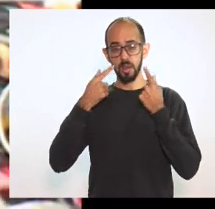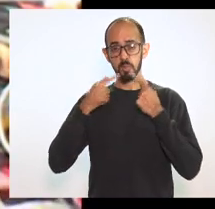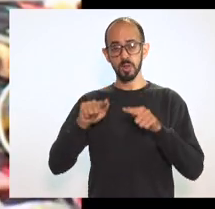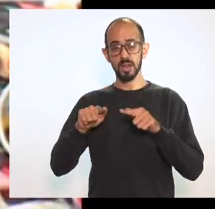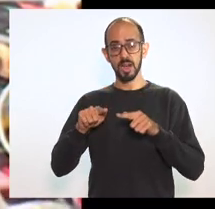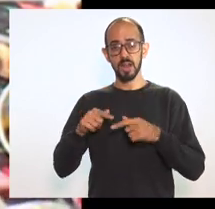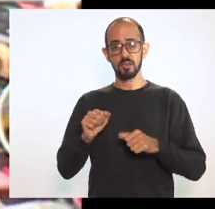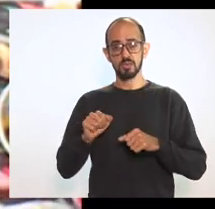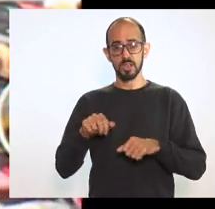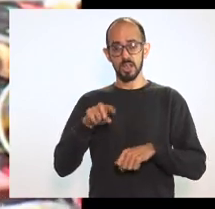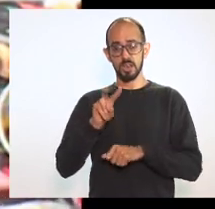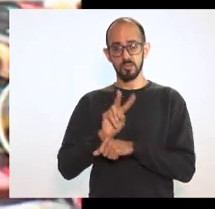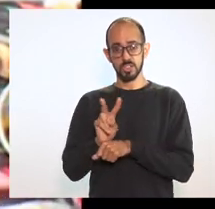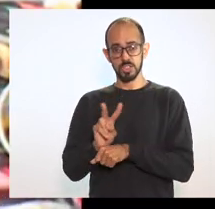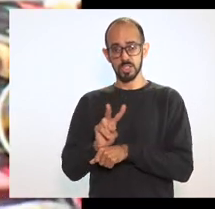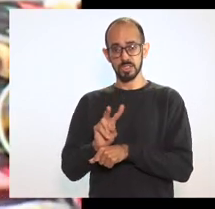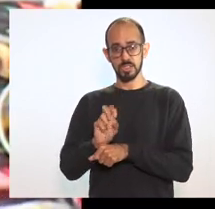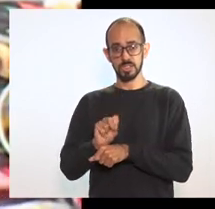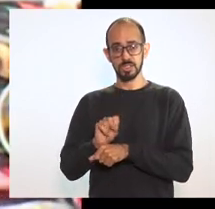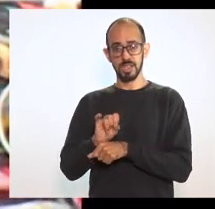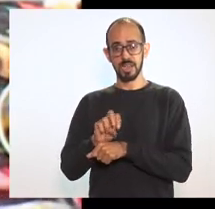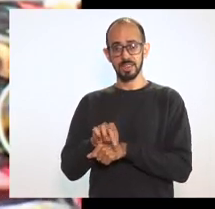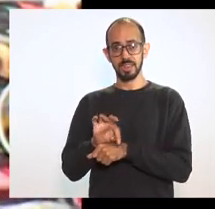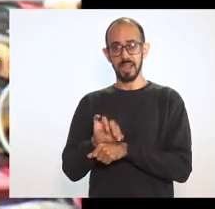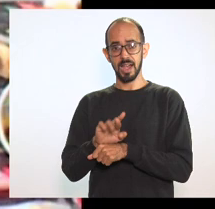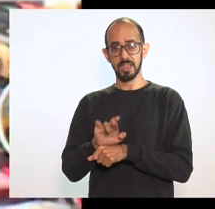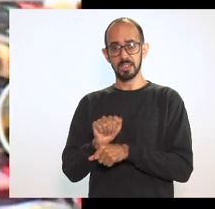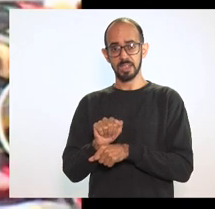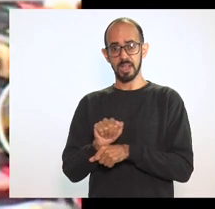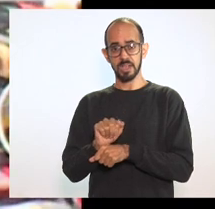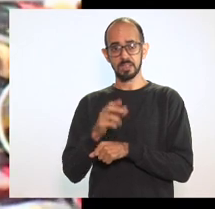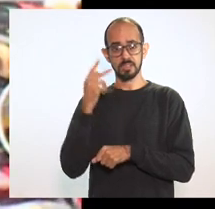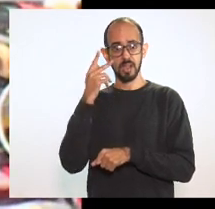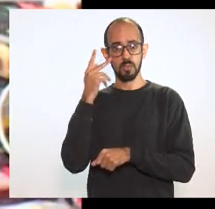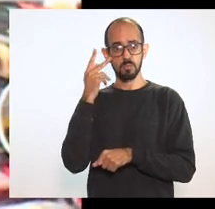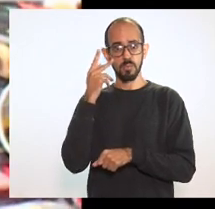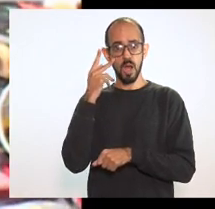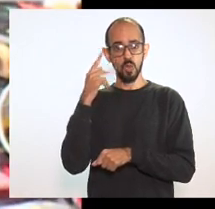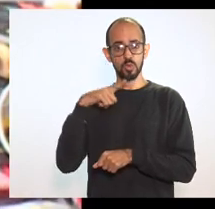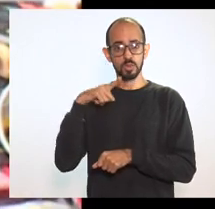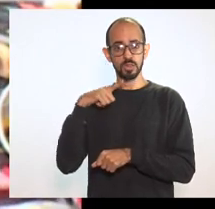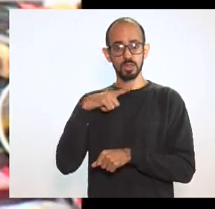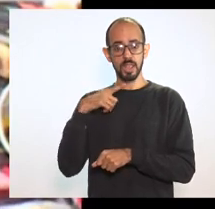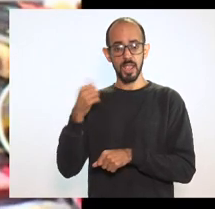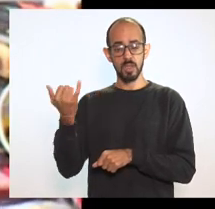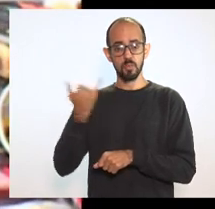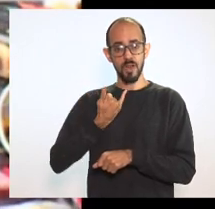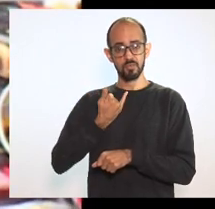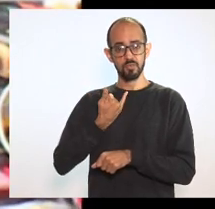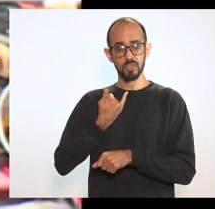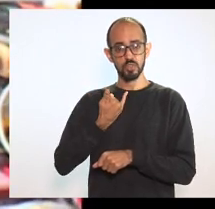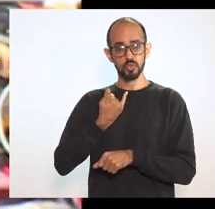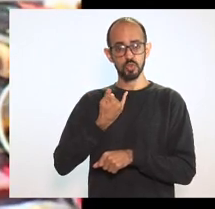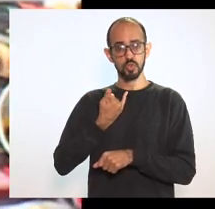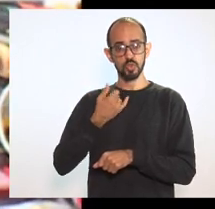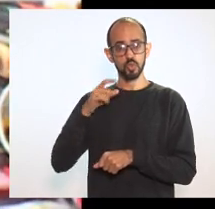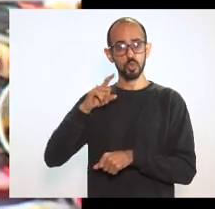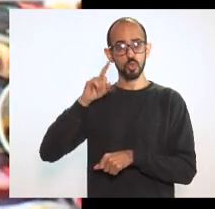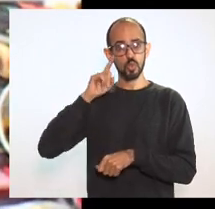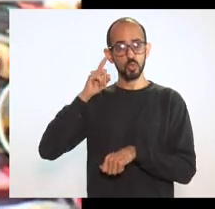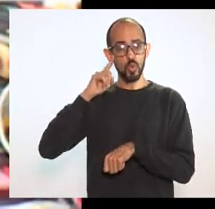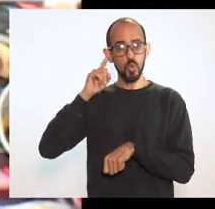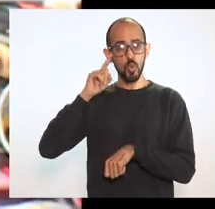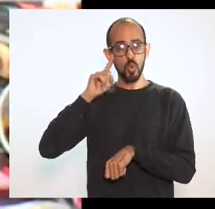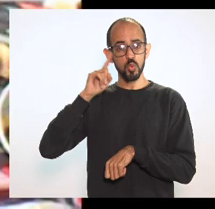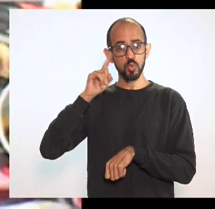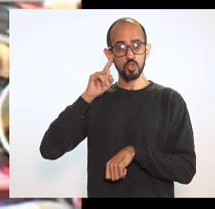Vigilância Sanitária de São Paulo recebe uma denúncia de aglomeração por minuto. A Vigilância Sanitária do Estado de São